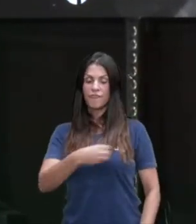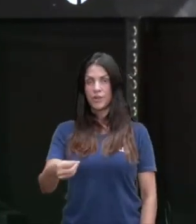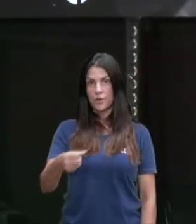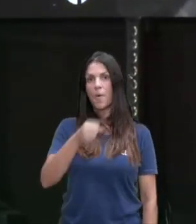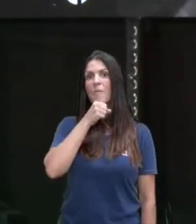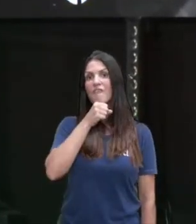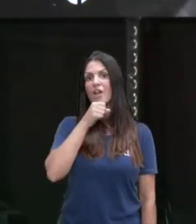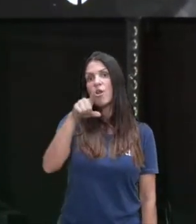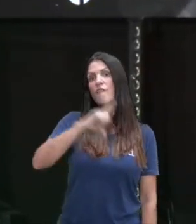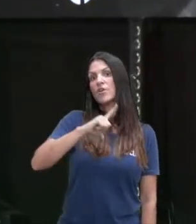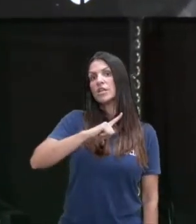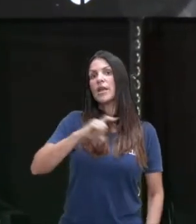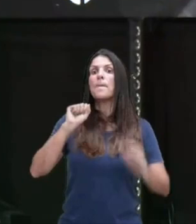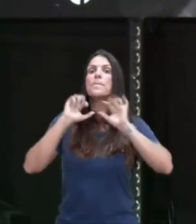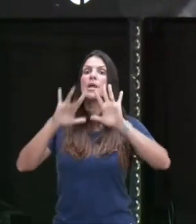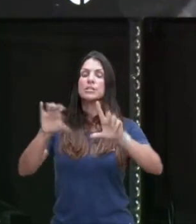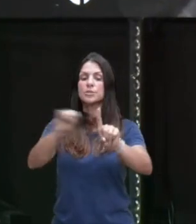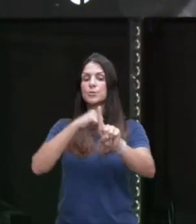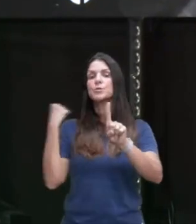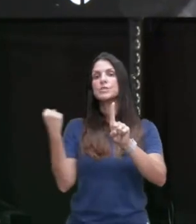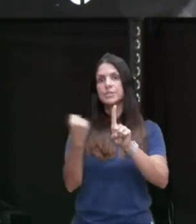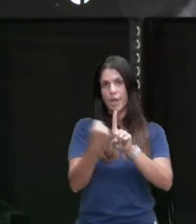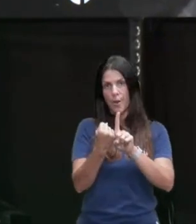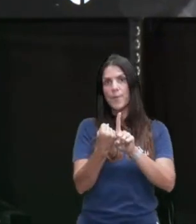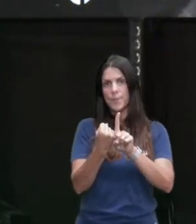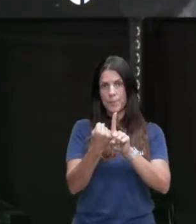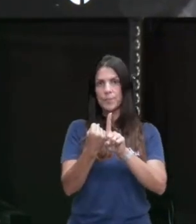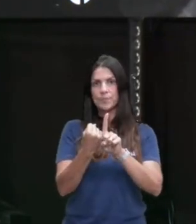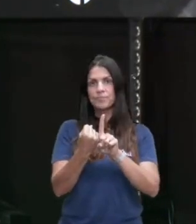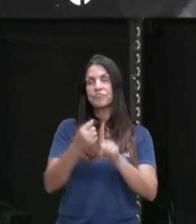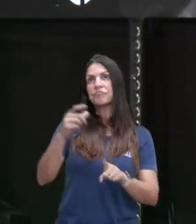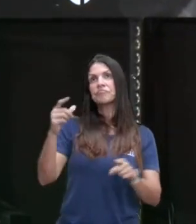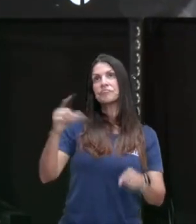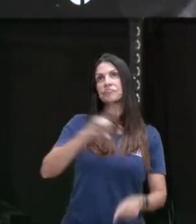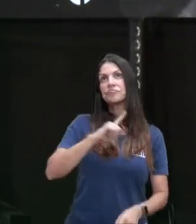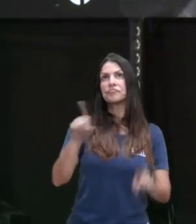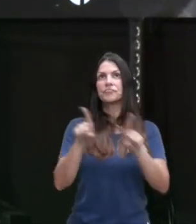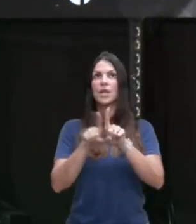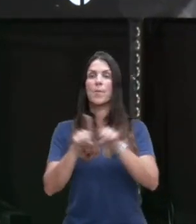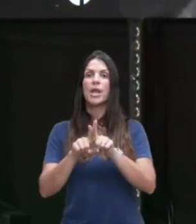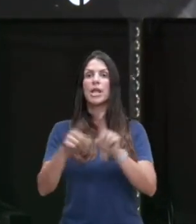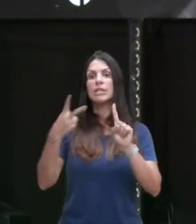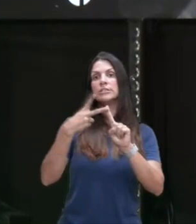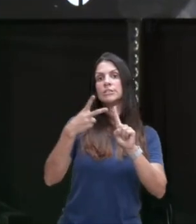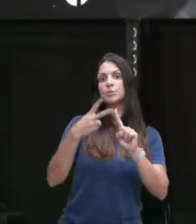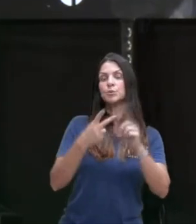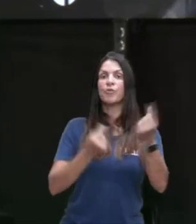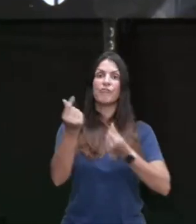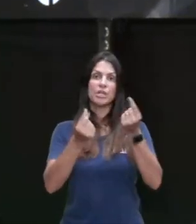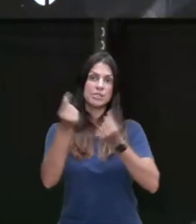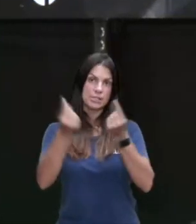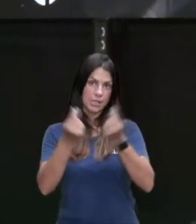social uma liderança cidadã você tinha uma benção financeira porção dobrada da herança